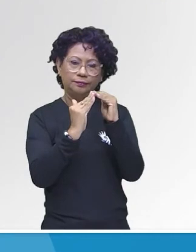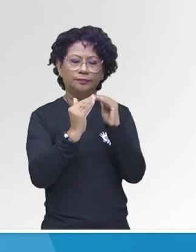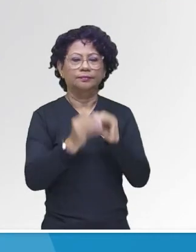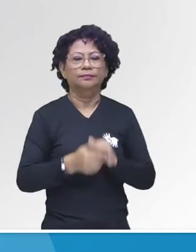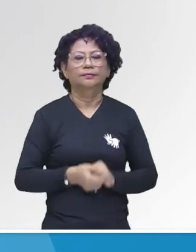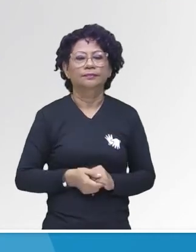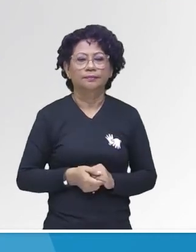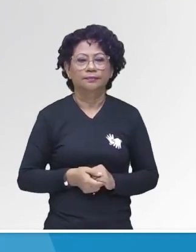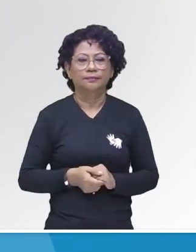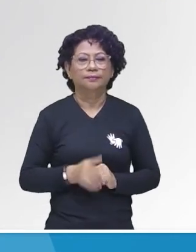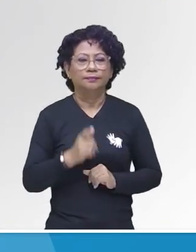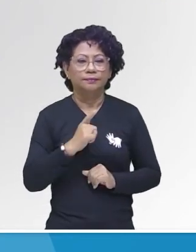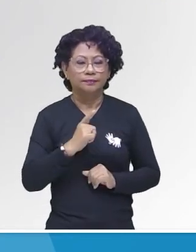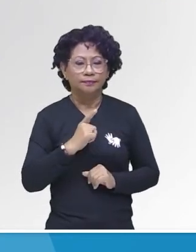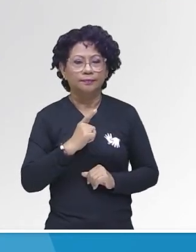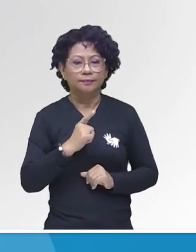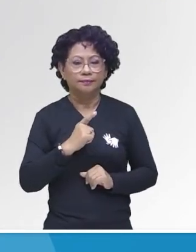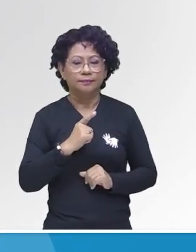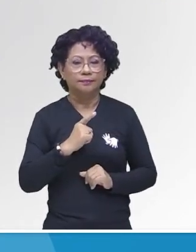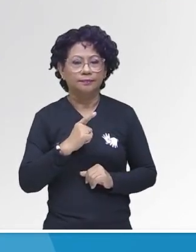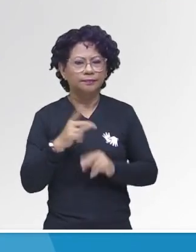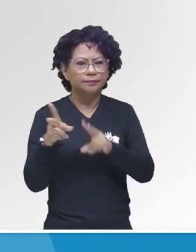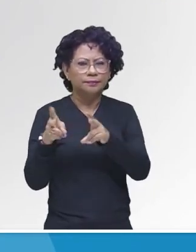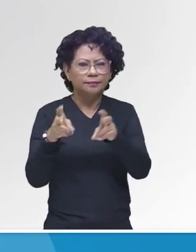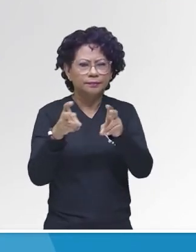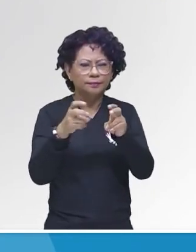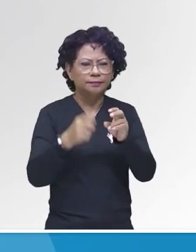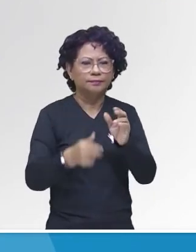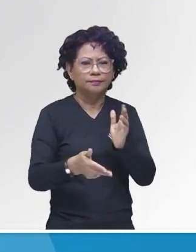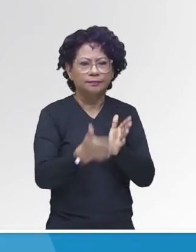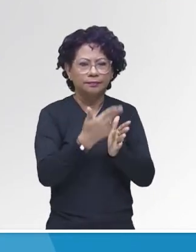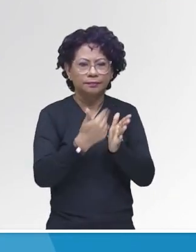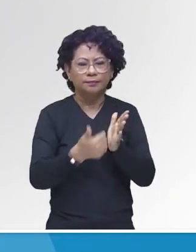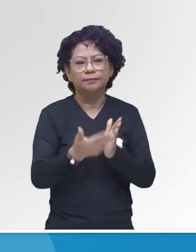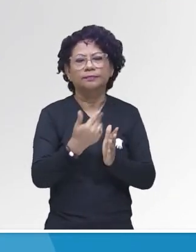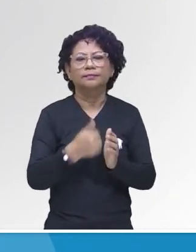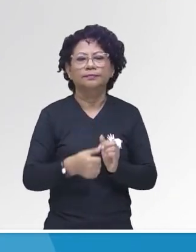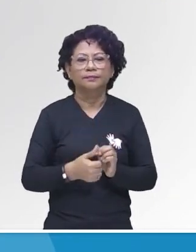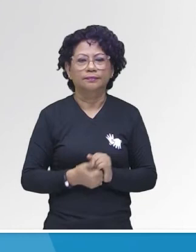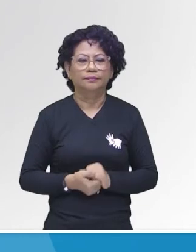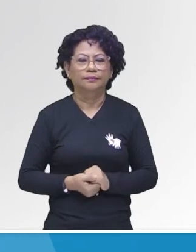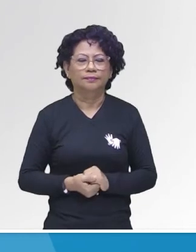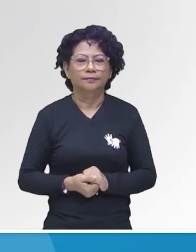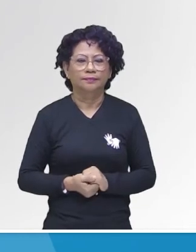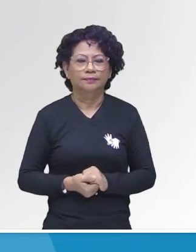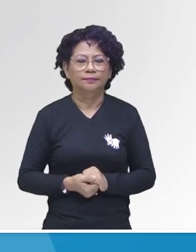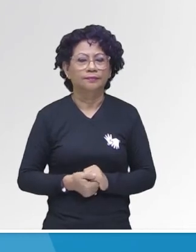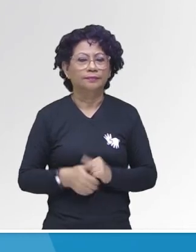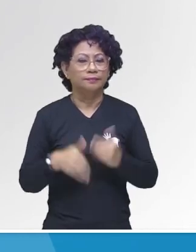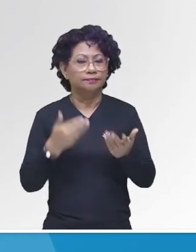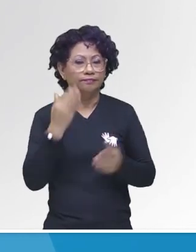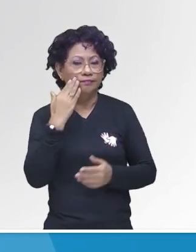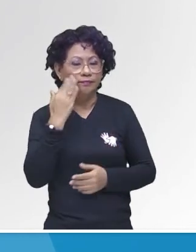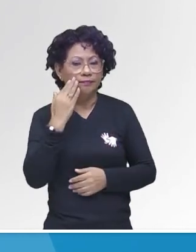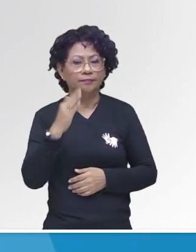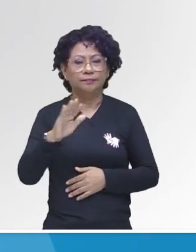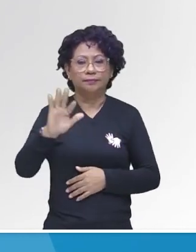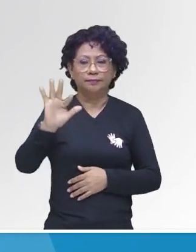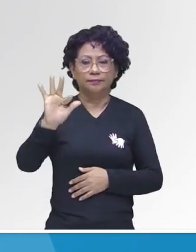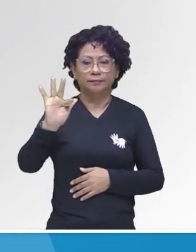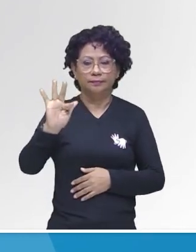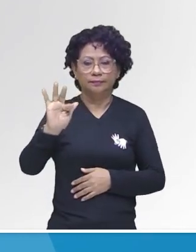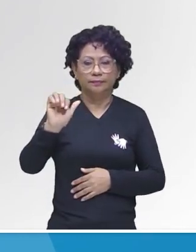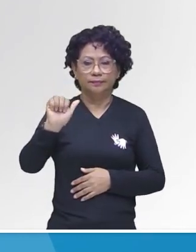eles estão contidos aí justamente nas nossas faces da pirâmide, né? Então, se a gente fizer aqui, por exemplo, uma planificação